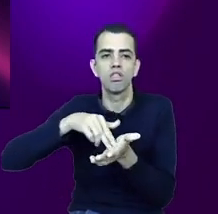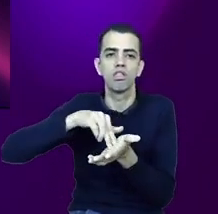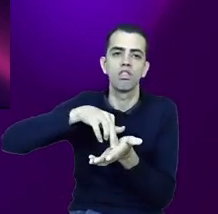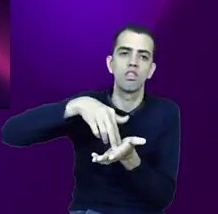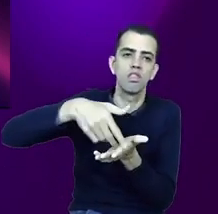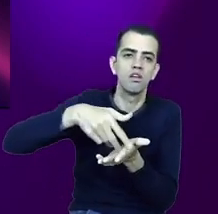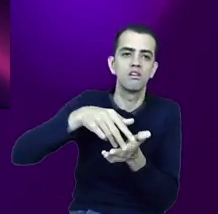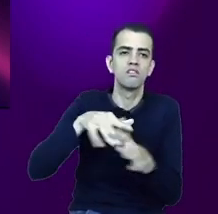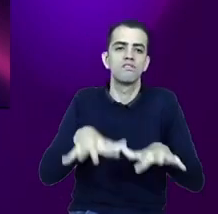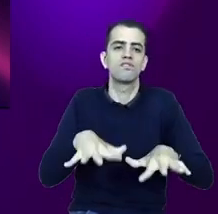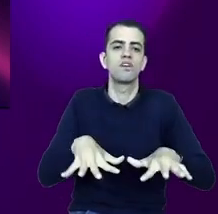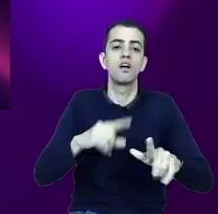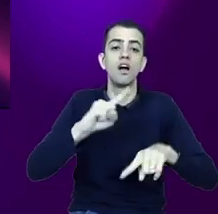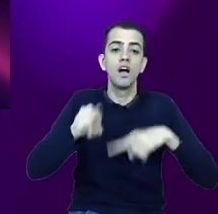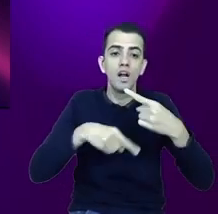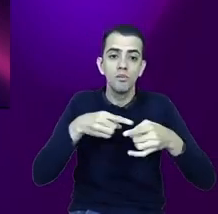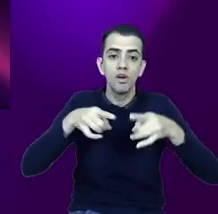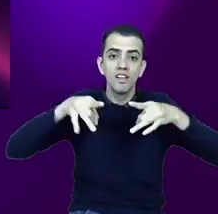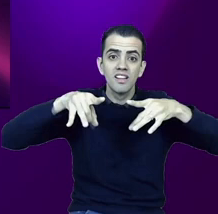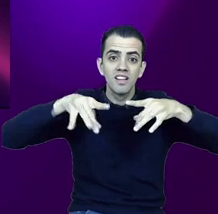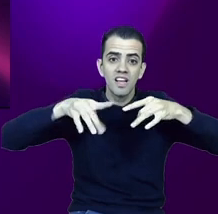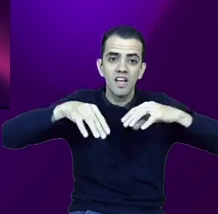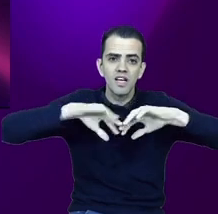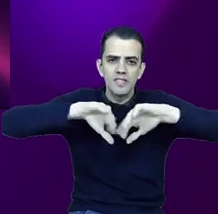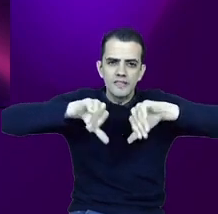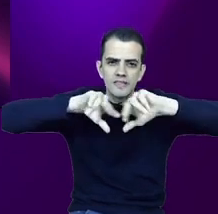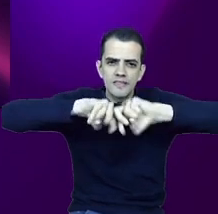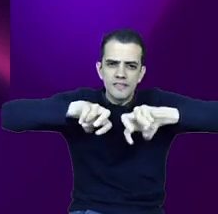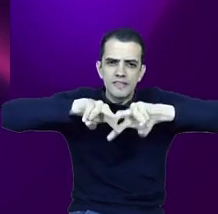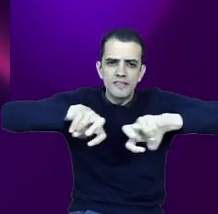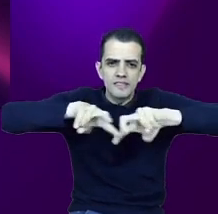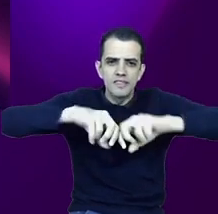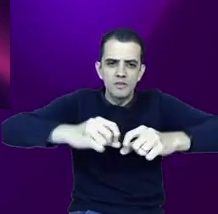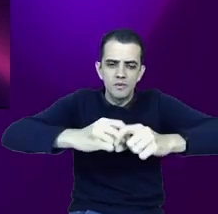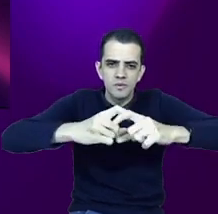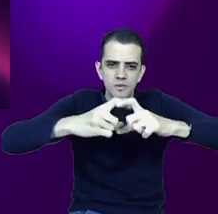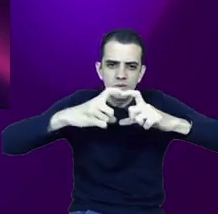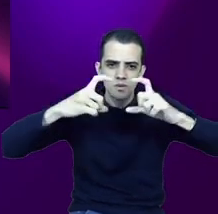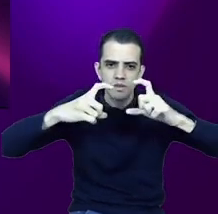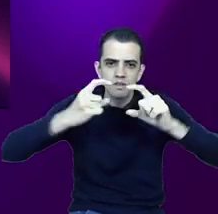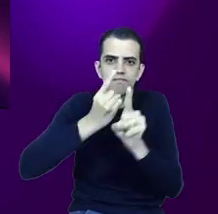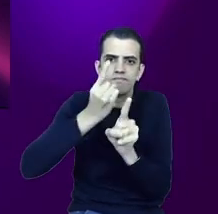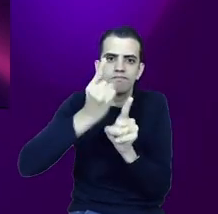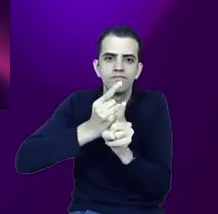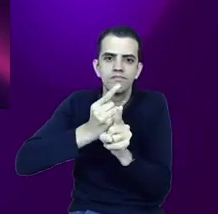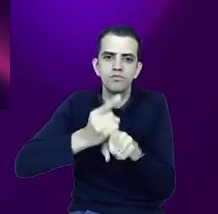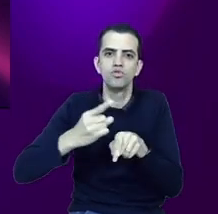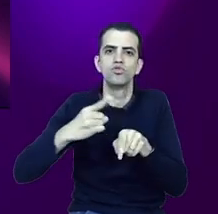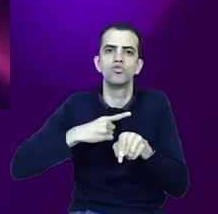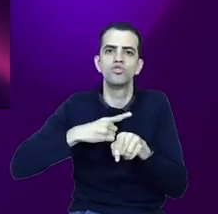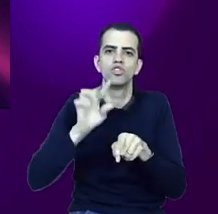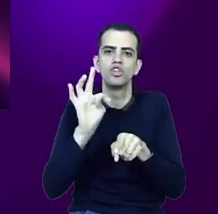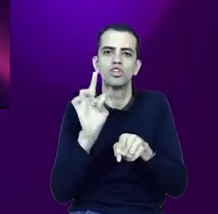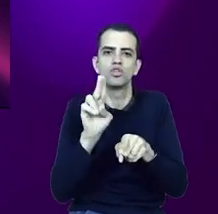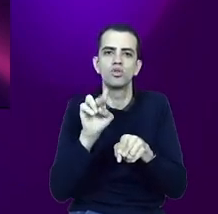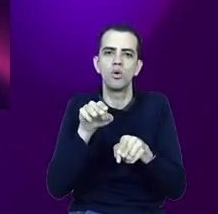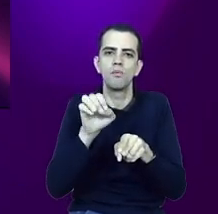e através de técnicas de ressecção minimamente invasiva é possível chegar nessas áreas